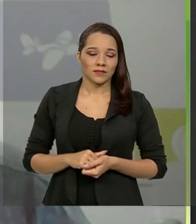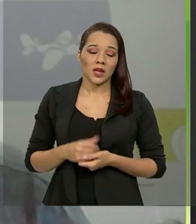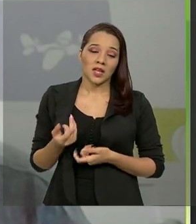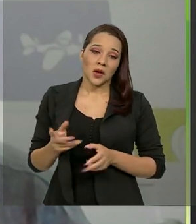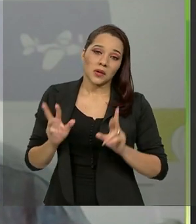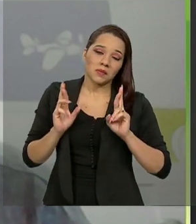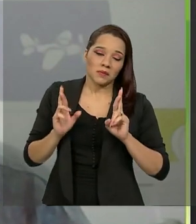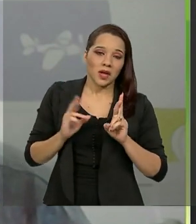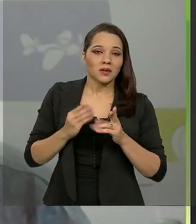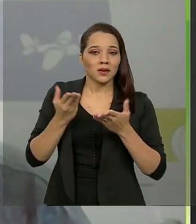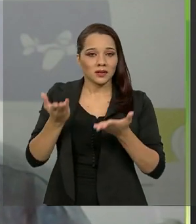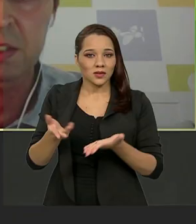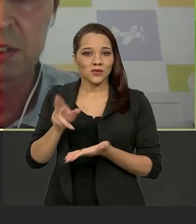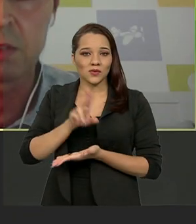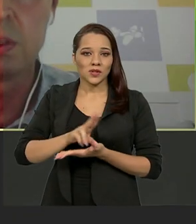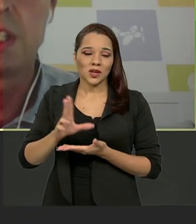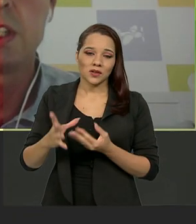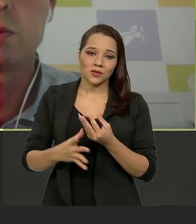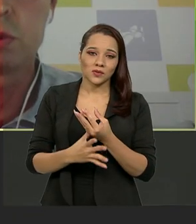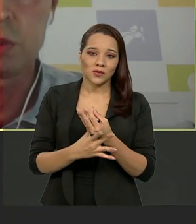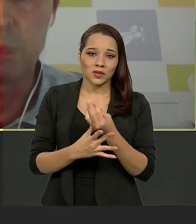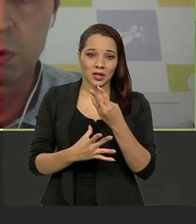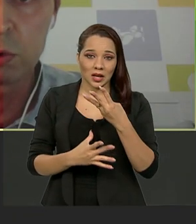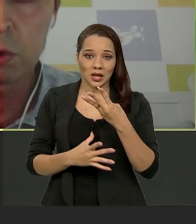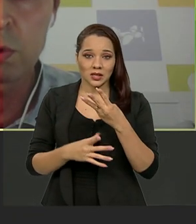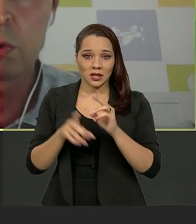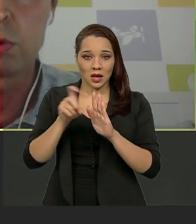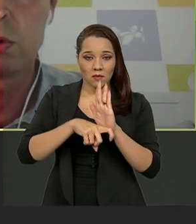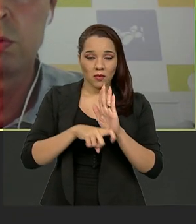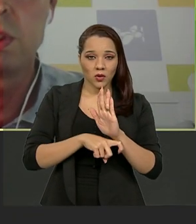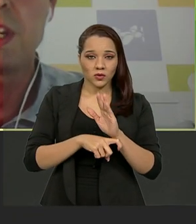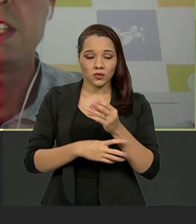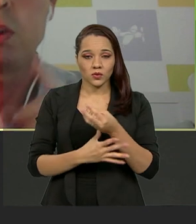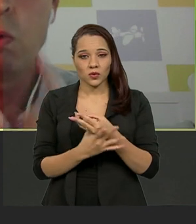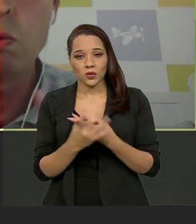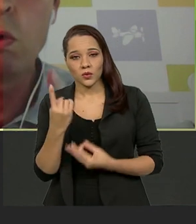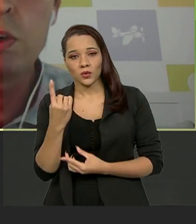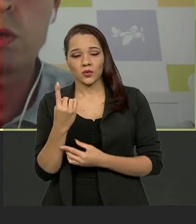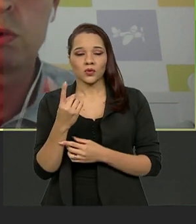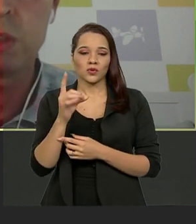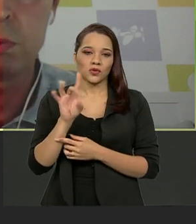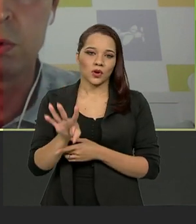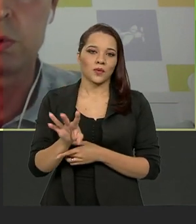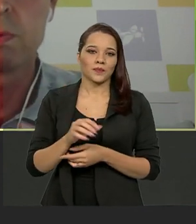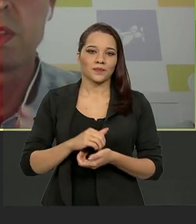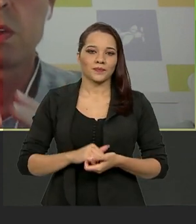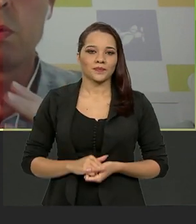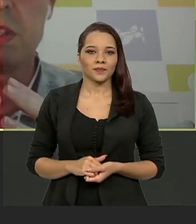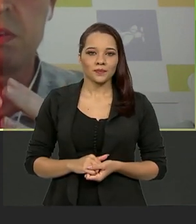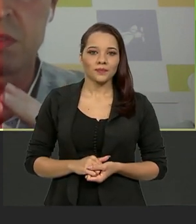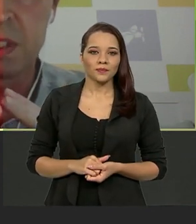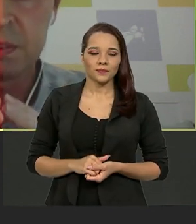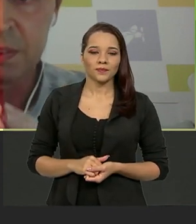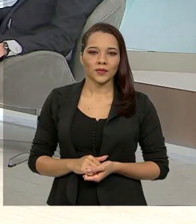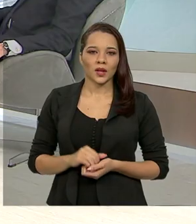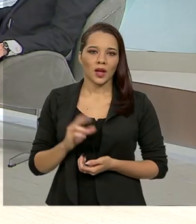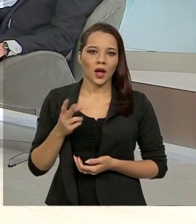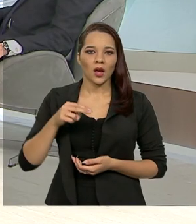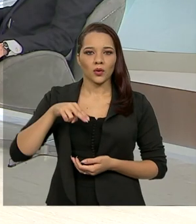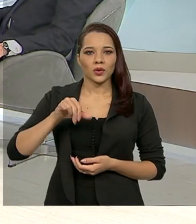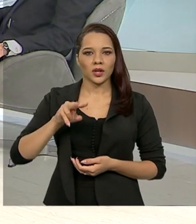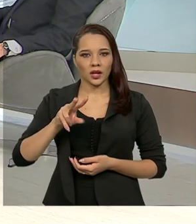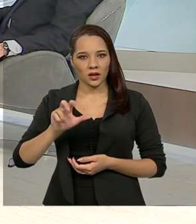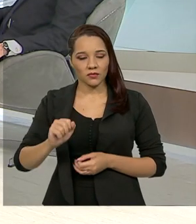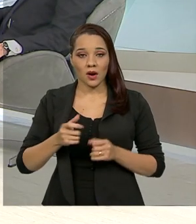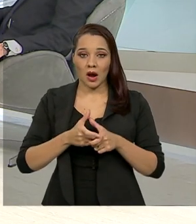que seja através da unificação dos tributos sobre o consumo em um único tributo, um IVA